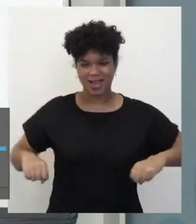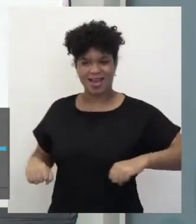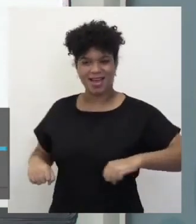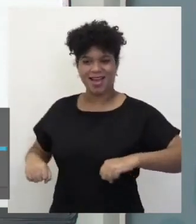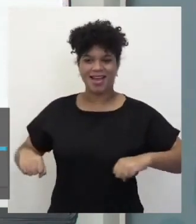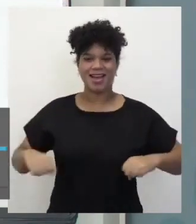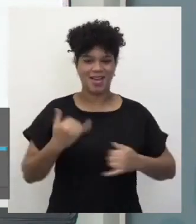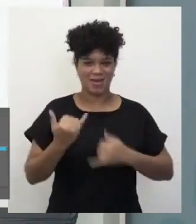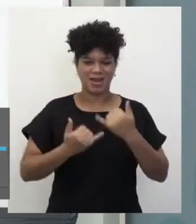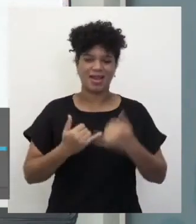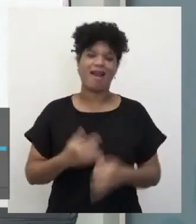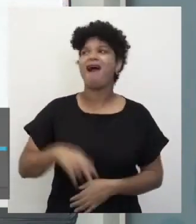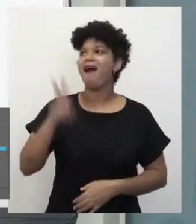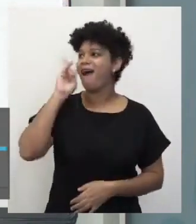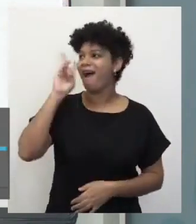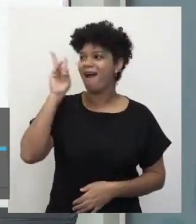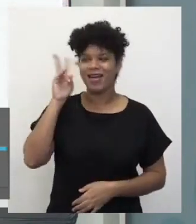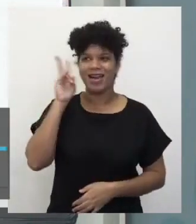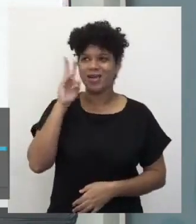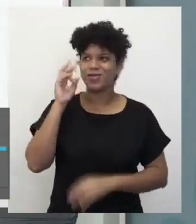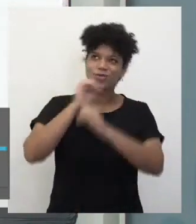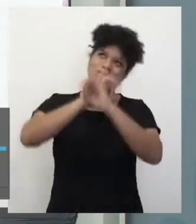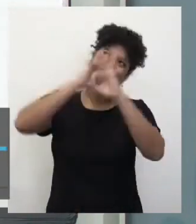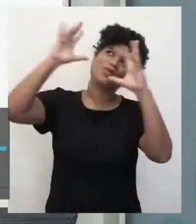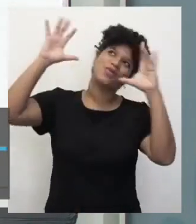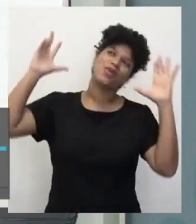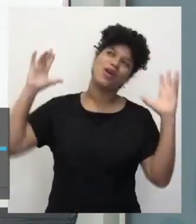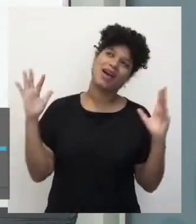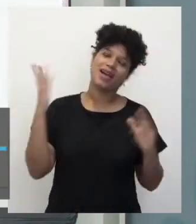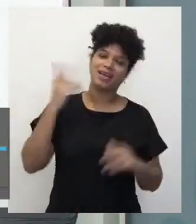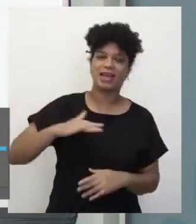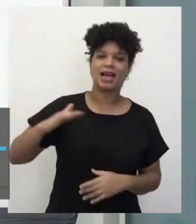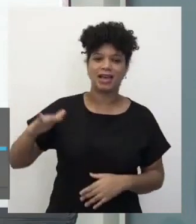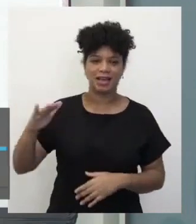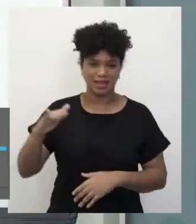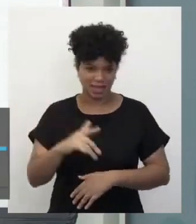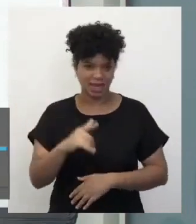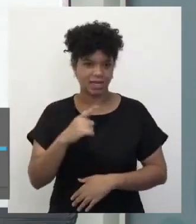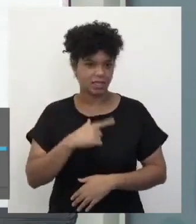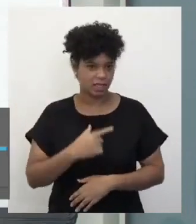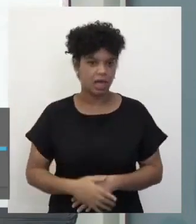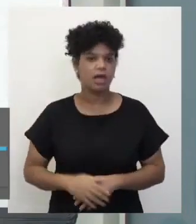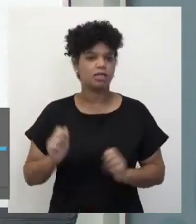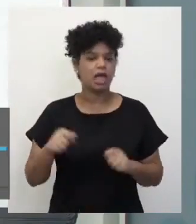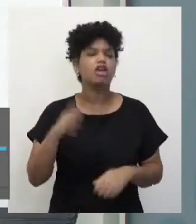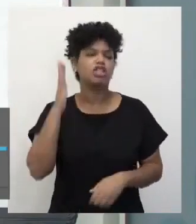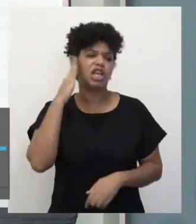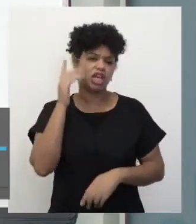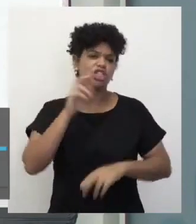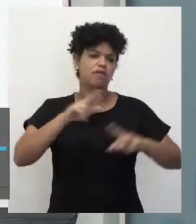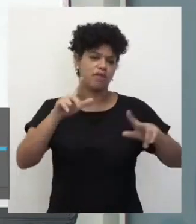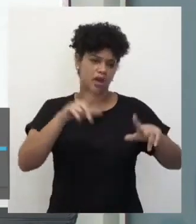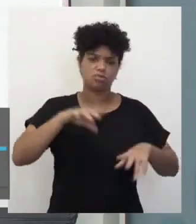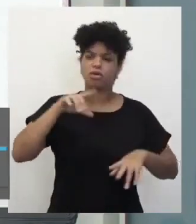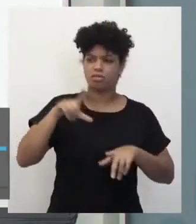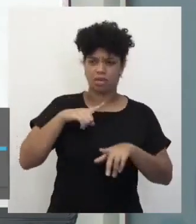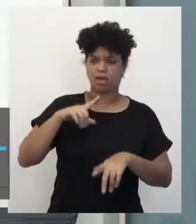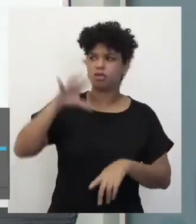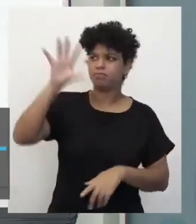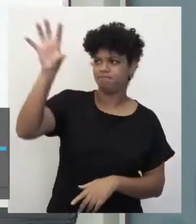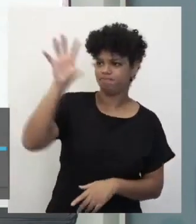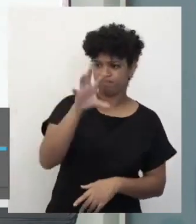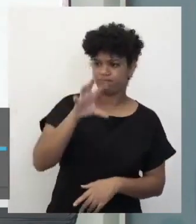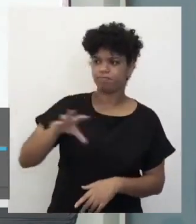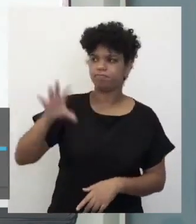parte do imaginário de todo mundo, né, em vários lugares diferentes, né, varia um pouquinho de região para região.